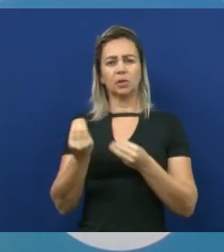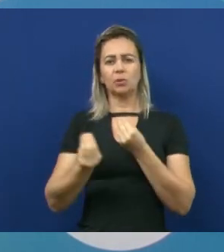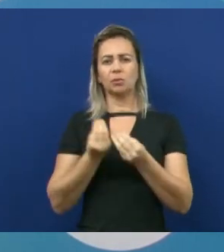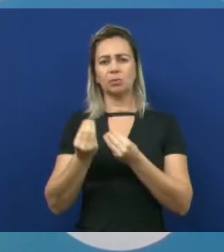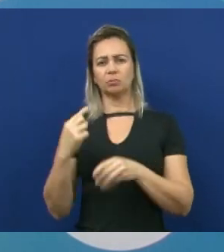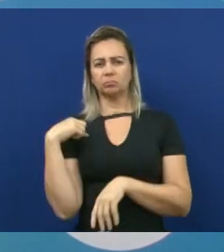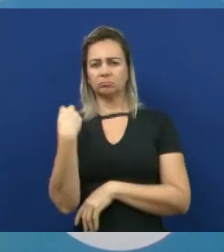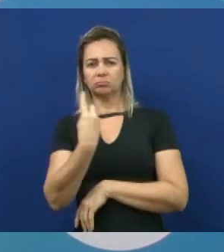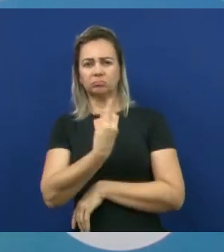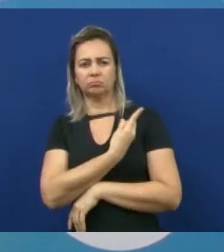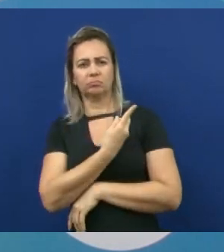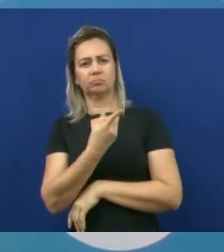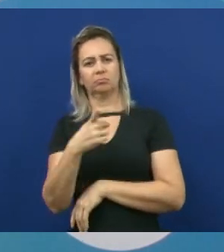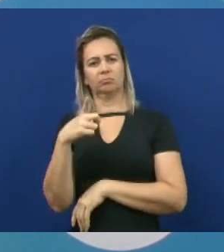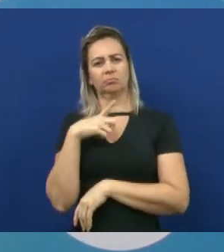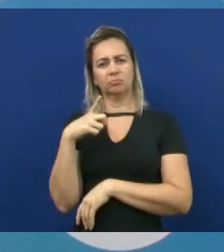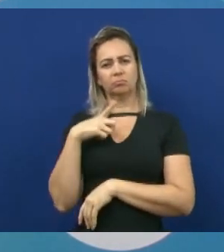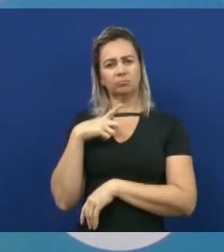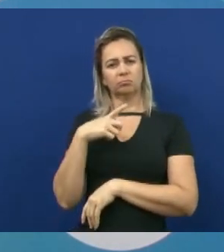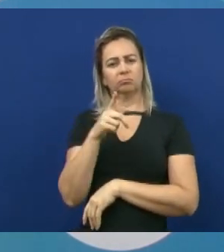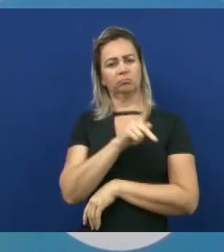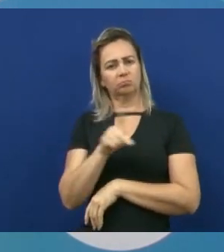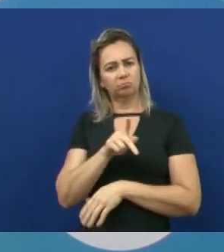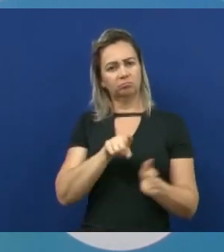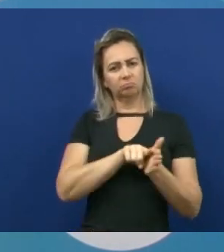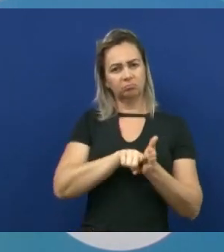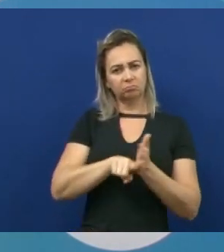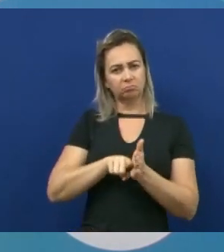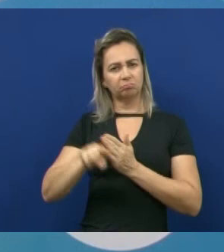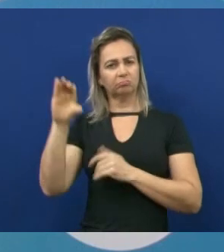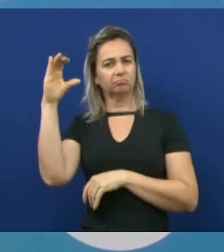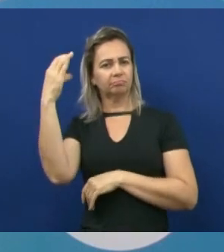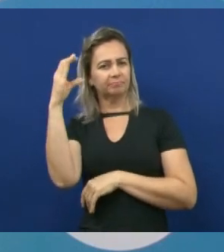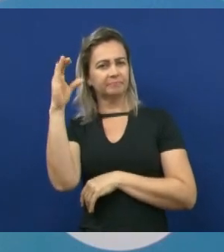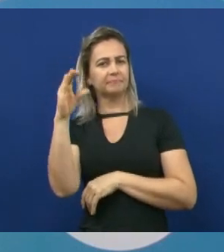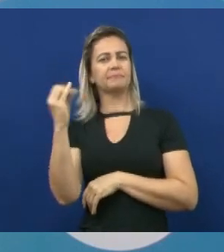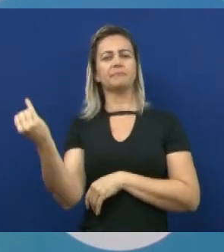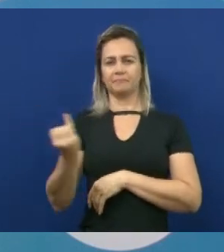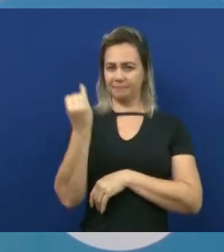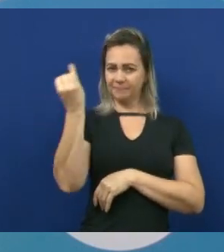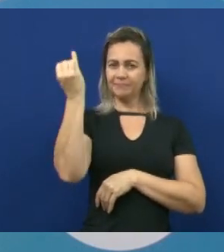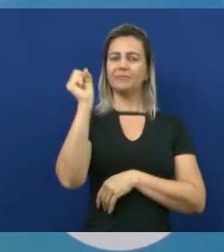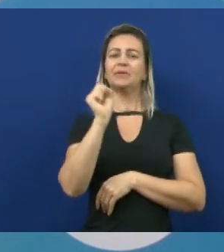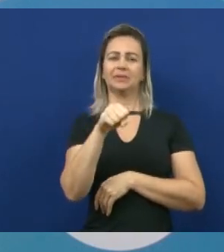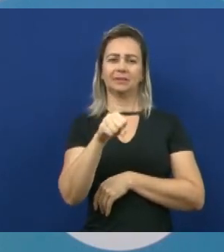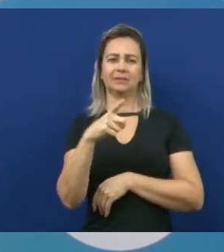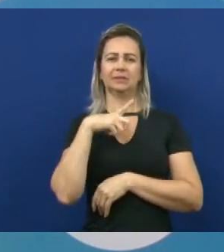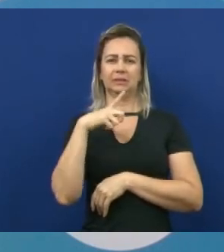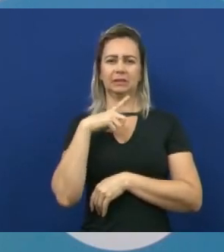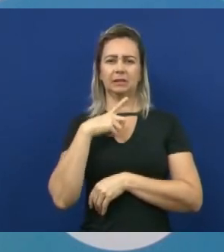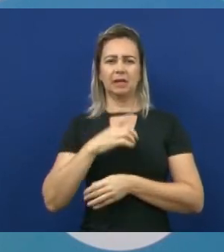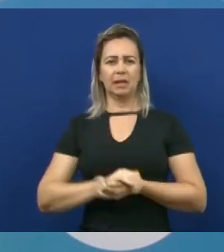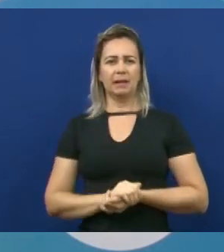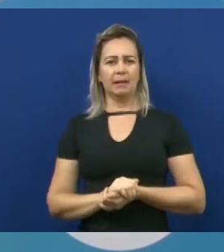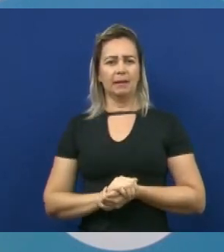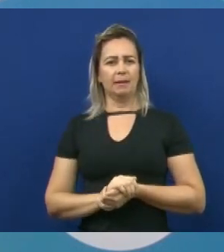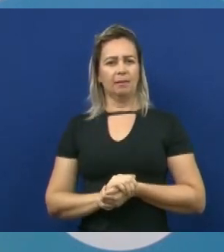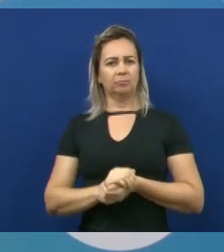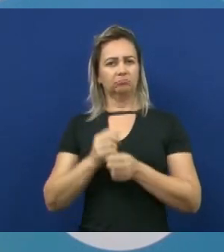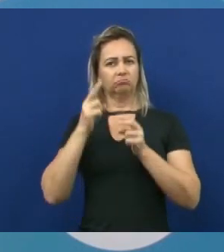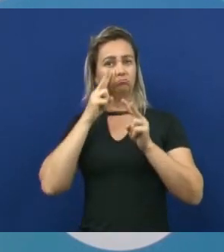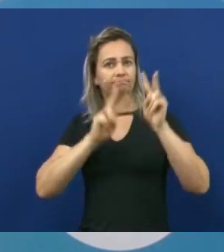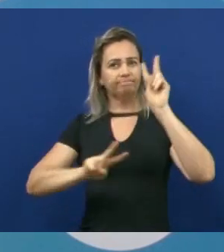lida, nós da área da ciência, como a gente lida com tudo isso. É importante a gente ter uma visão mais ampla